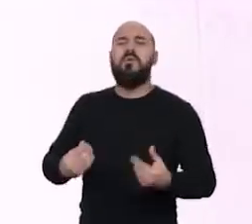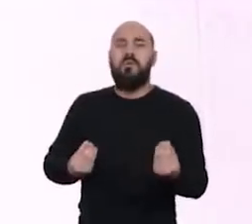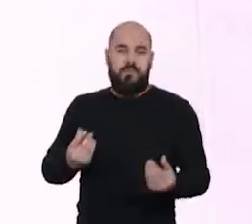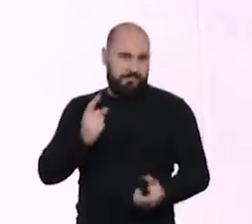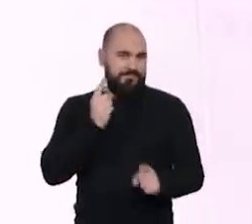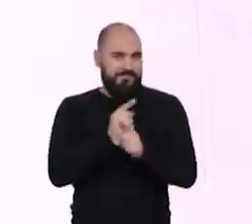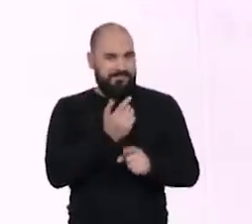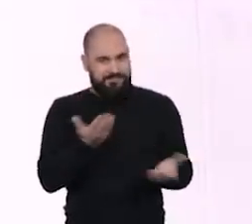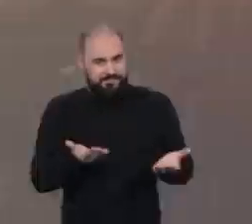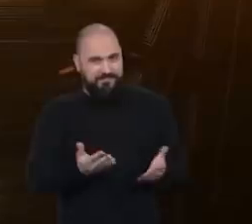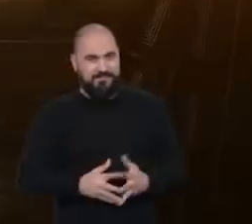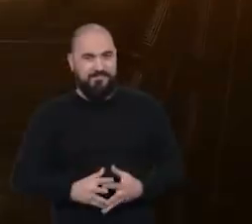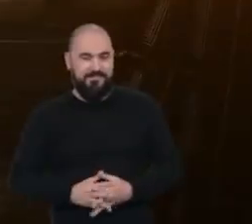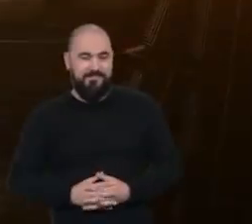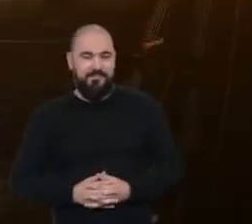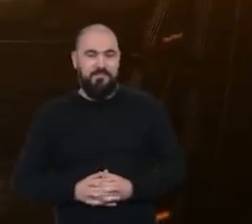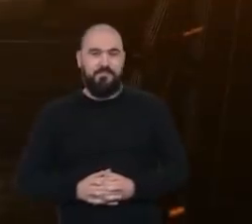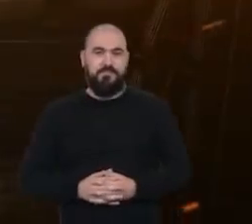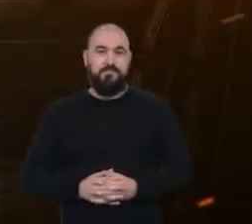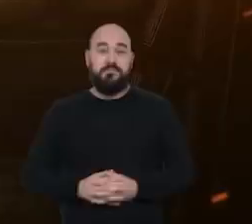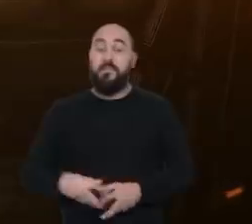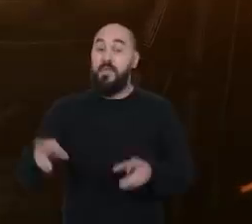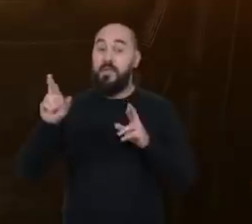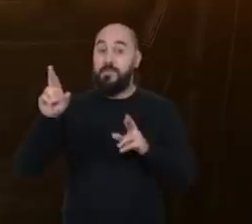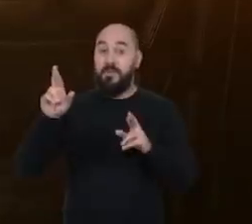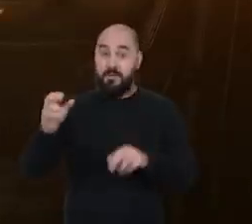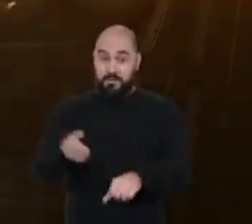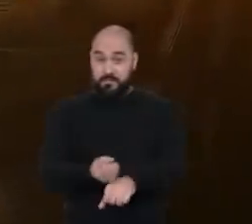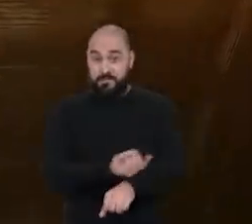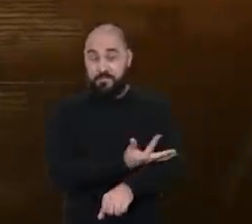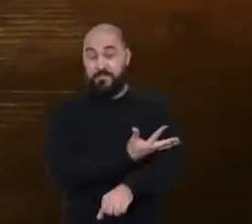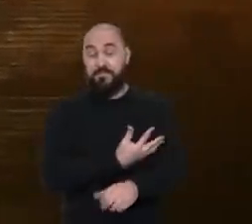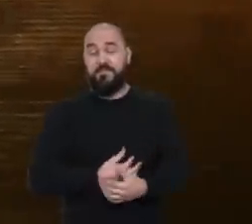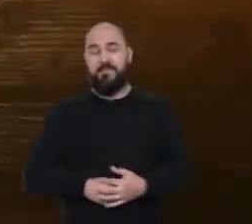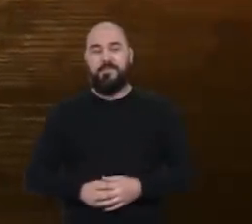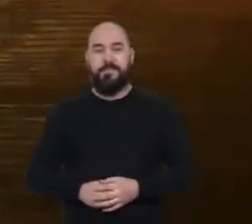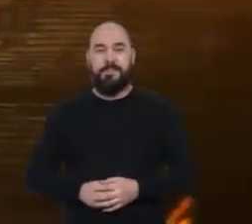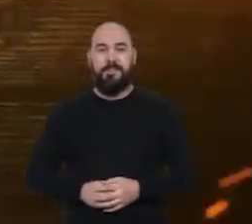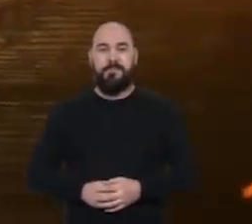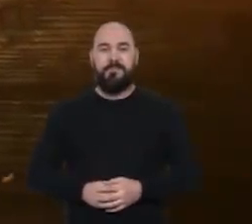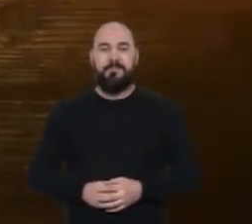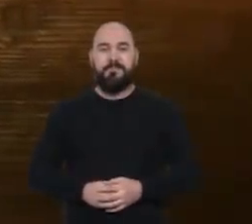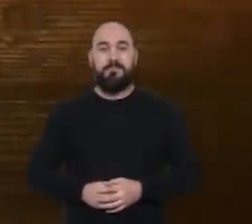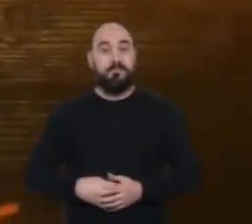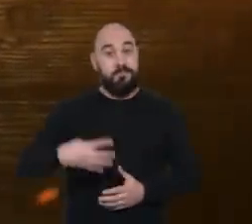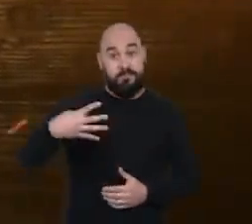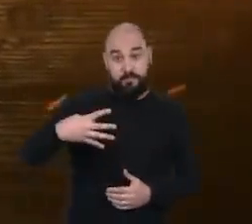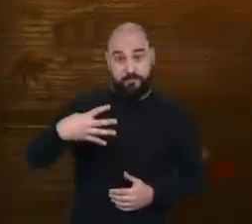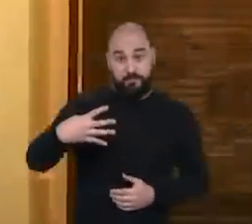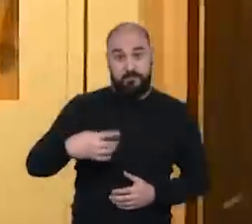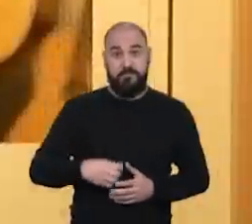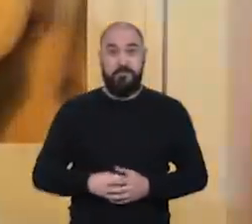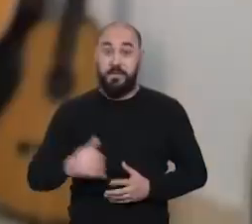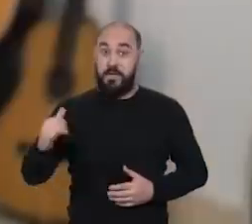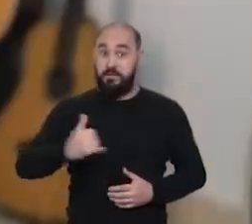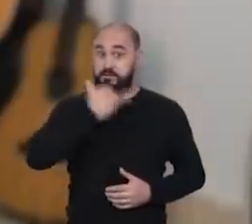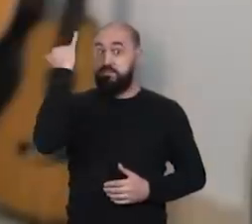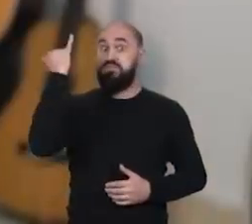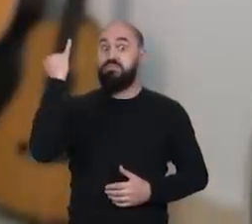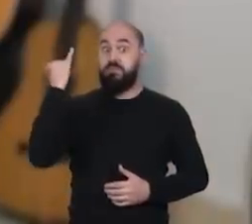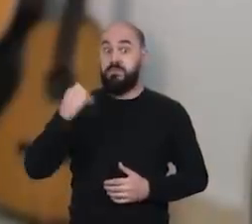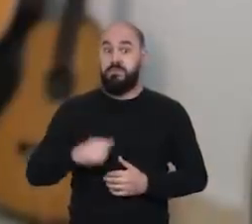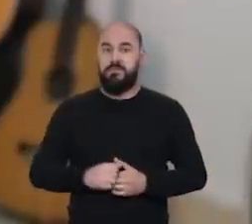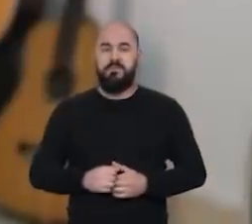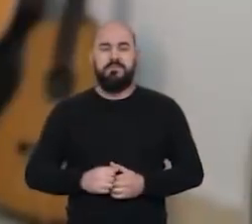descobrir juntos. Esperança para as emoções. Capítulo 4. Tragédia.